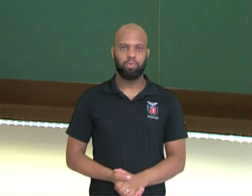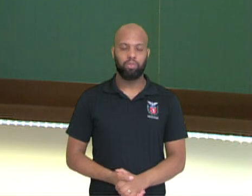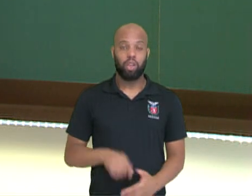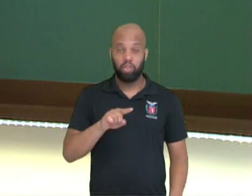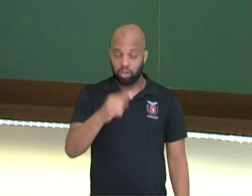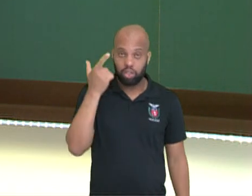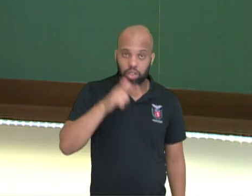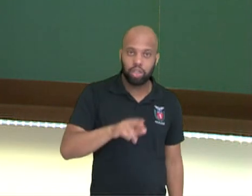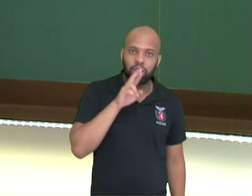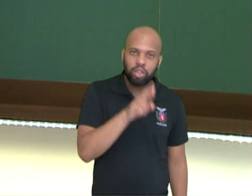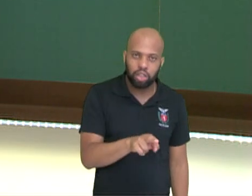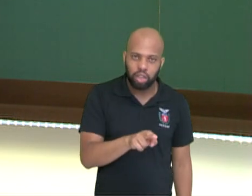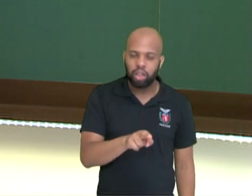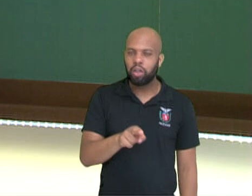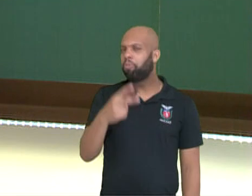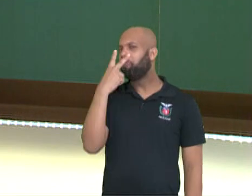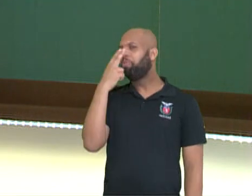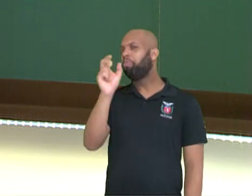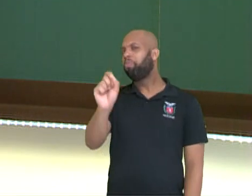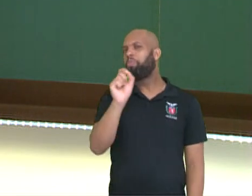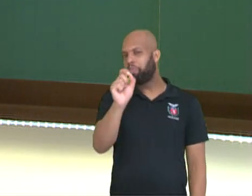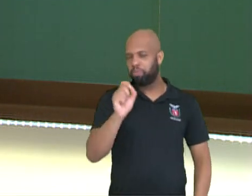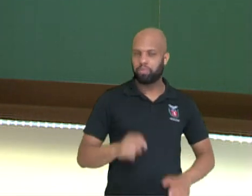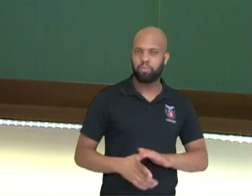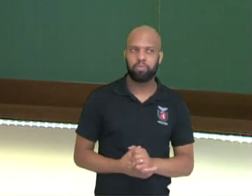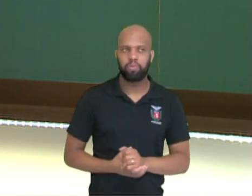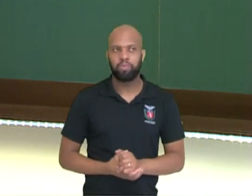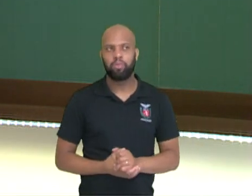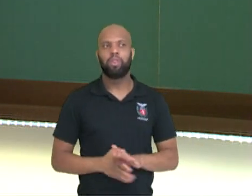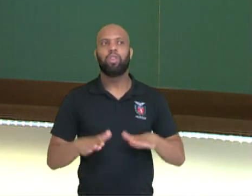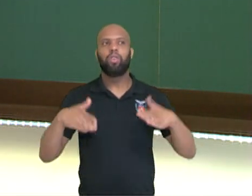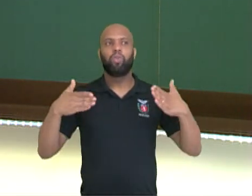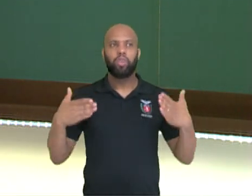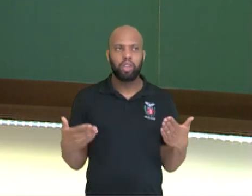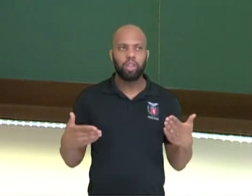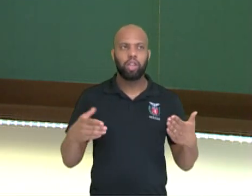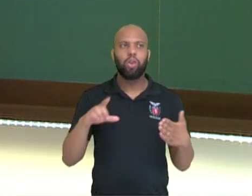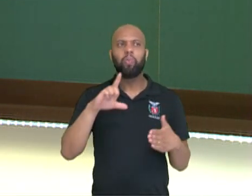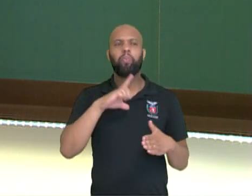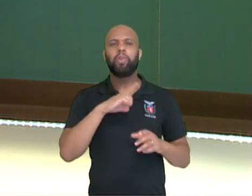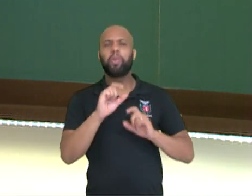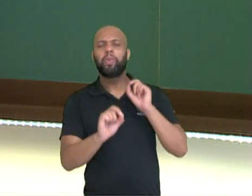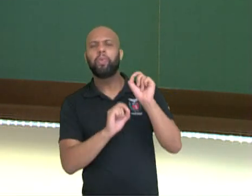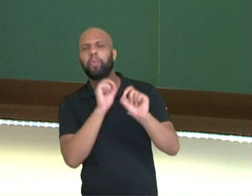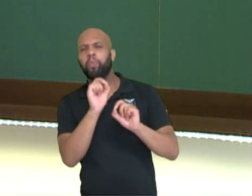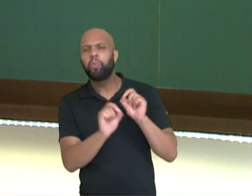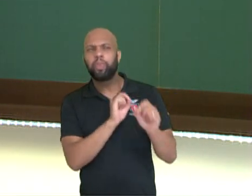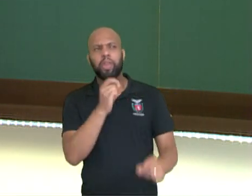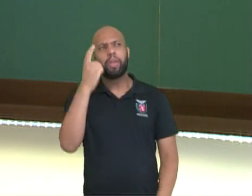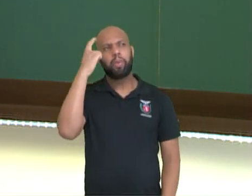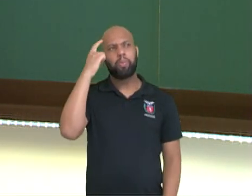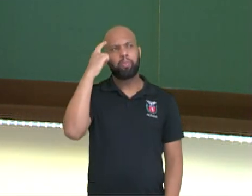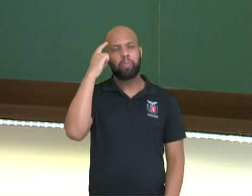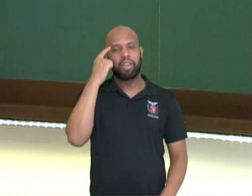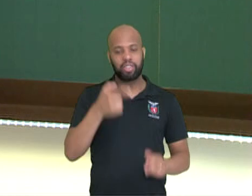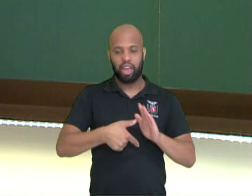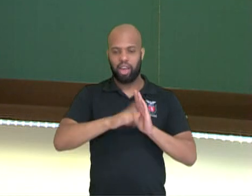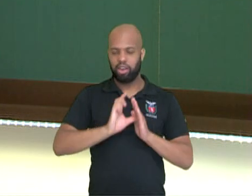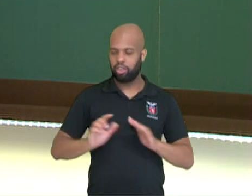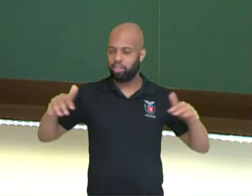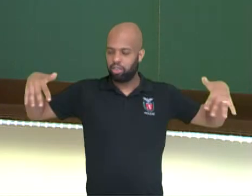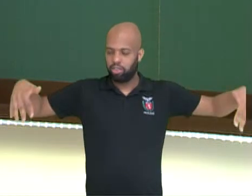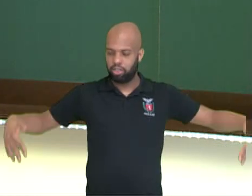Conseguiu responder? O que você acha? Olha, pensa na atividade prática que eu mostrei